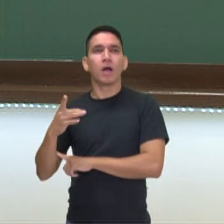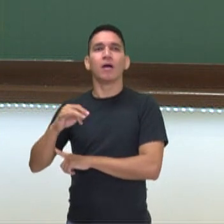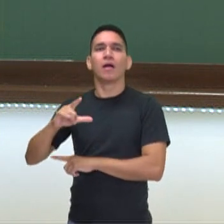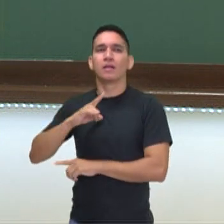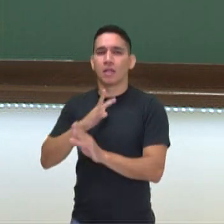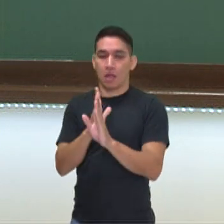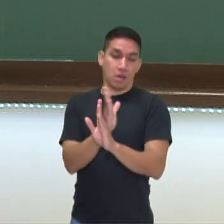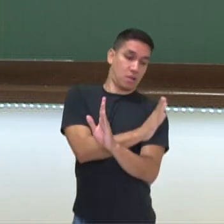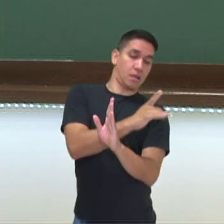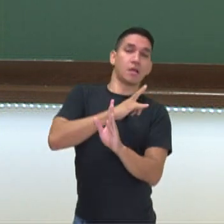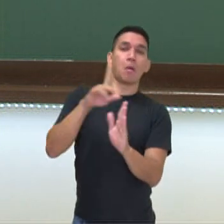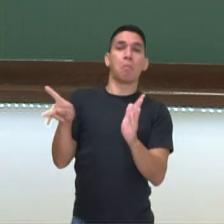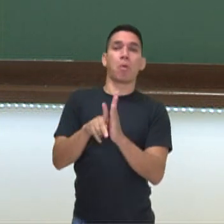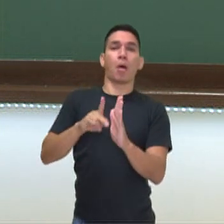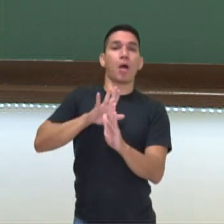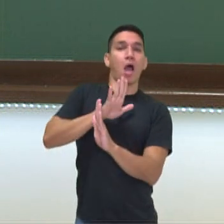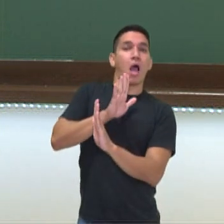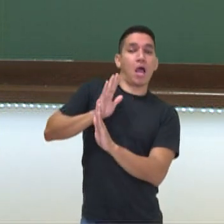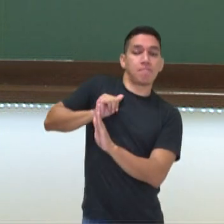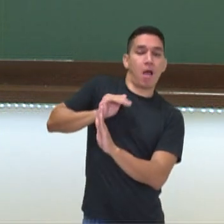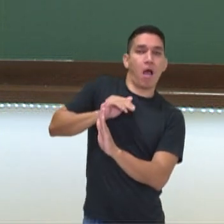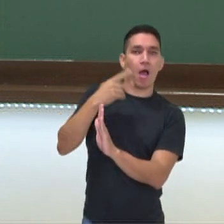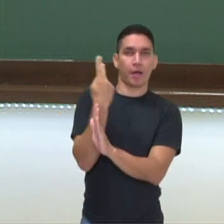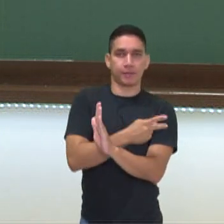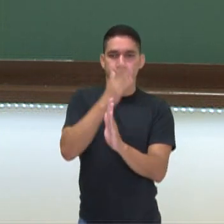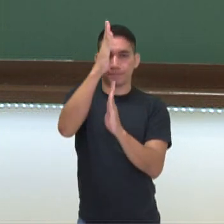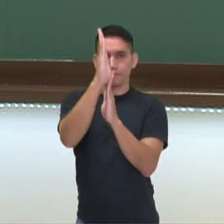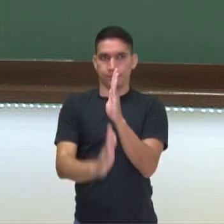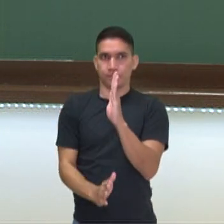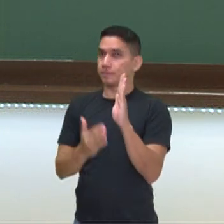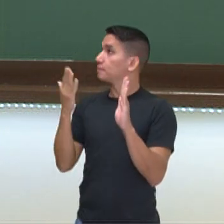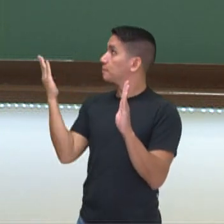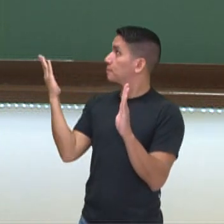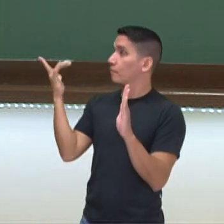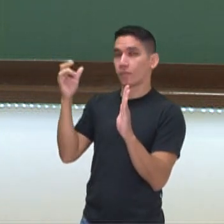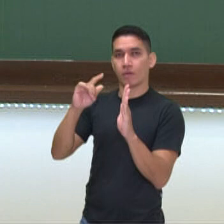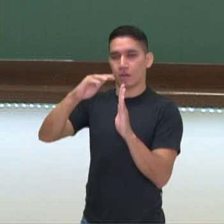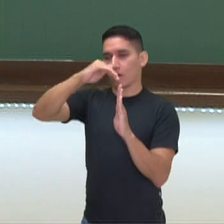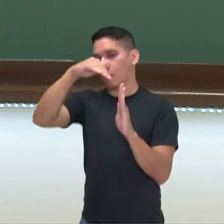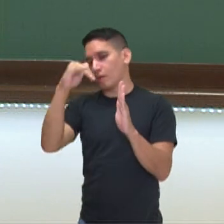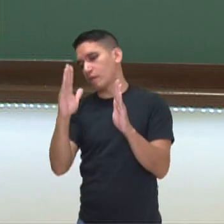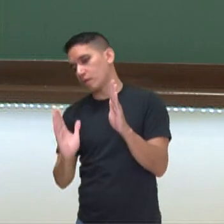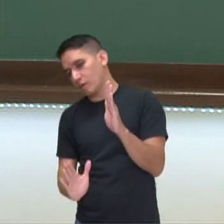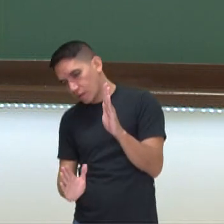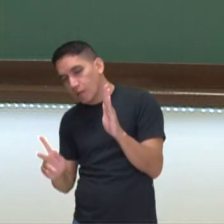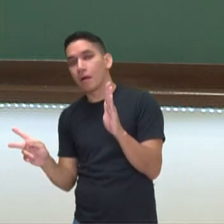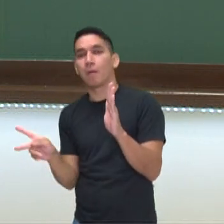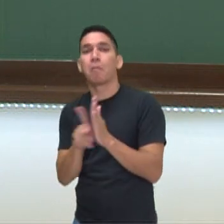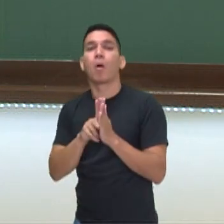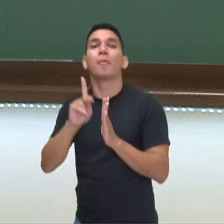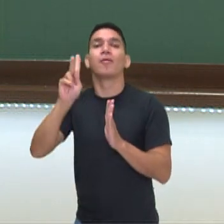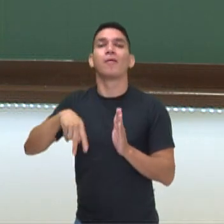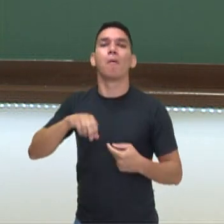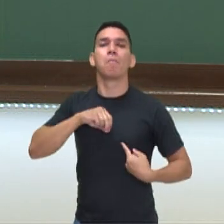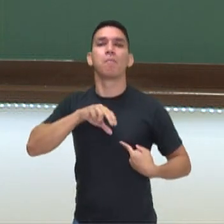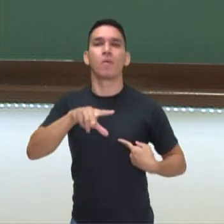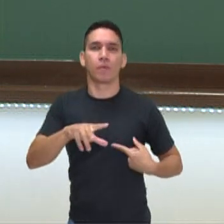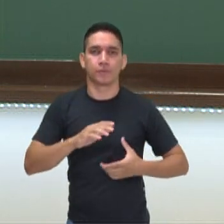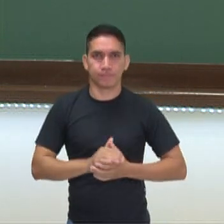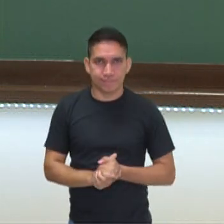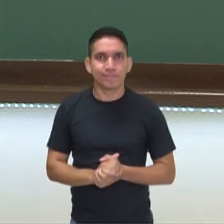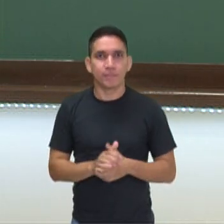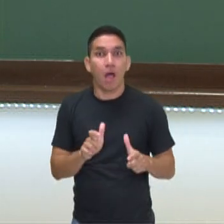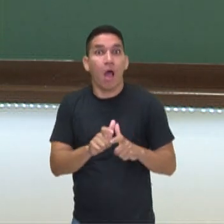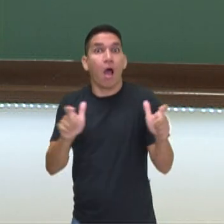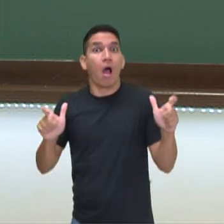terras pertenciam à Espanha, essa linha aqui, Tratado de Tordesilhas, as terras que pertenciam a Portugal. Grande